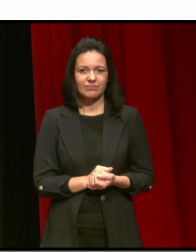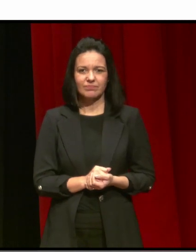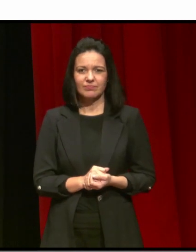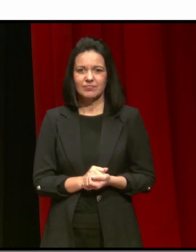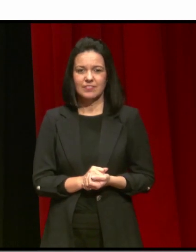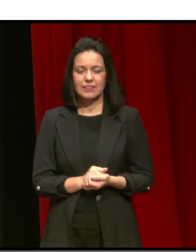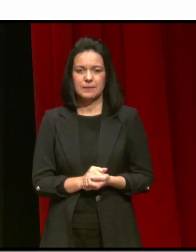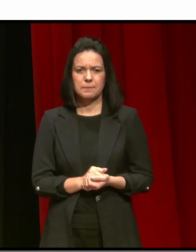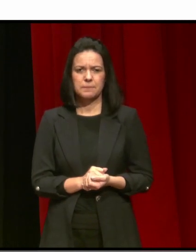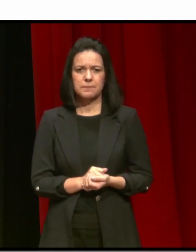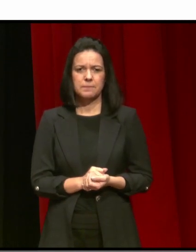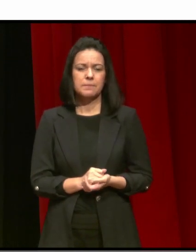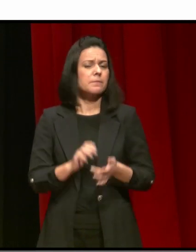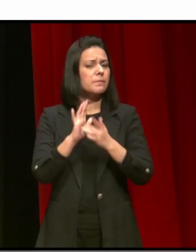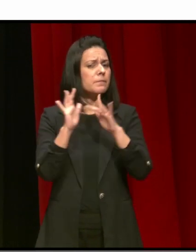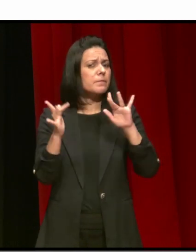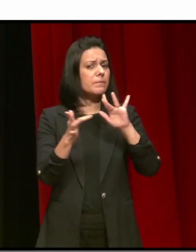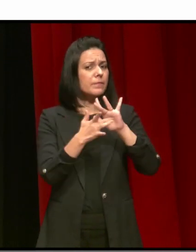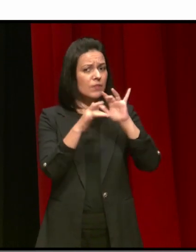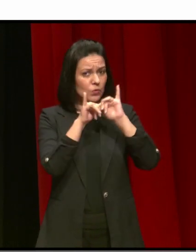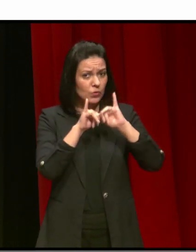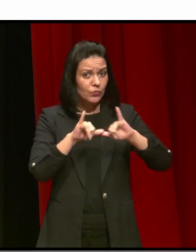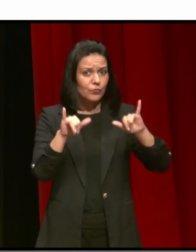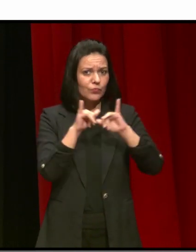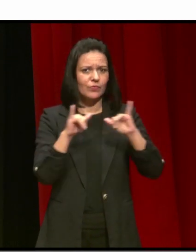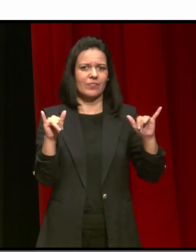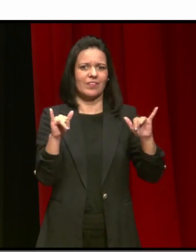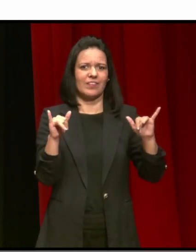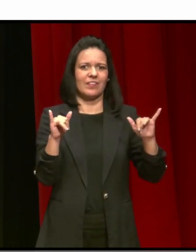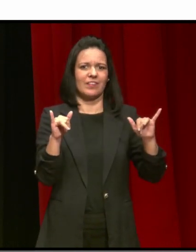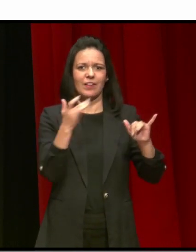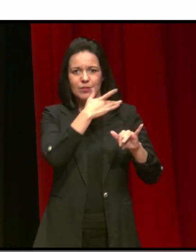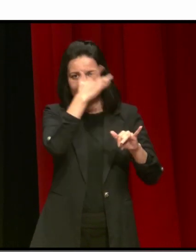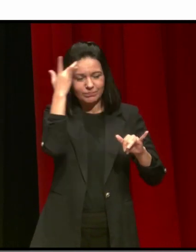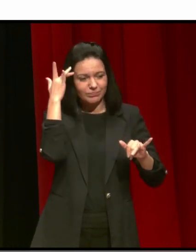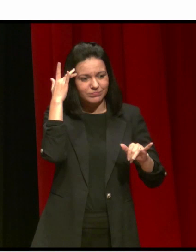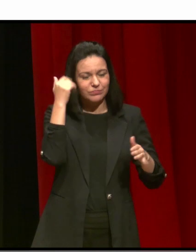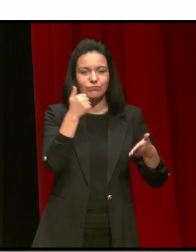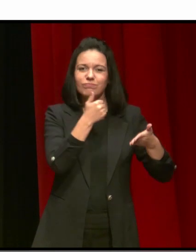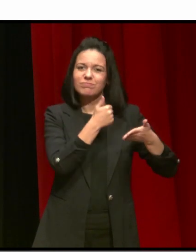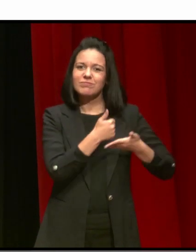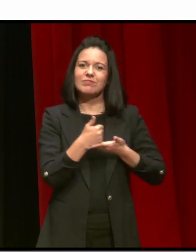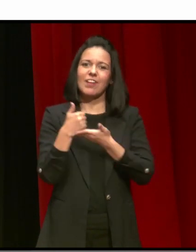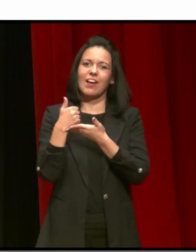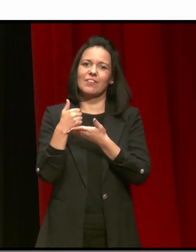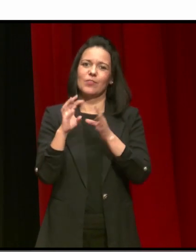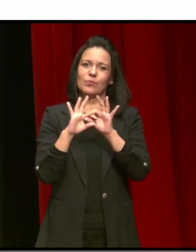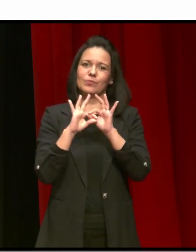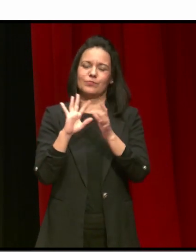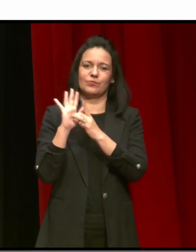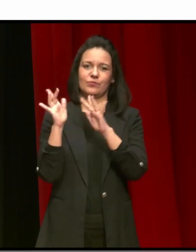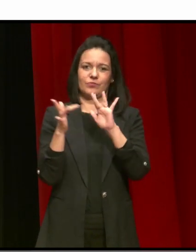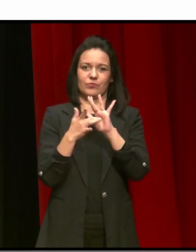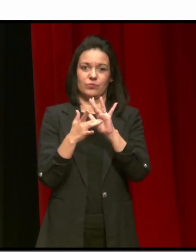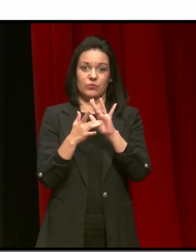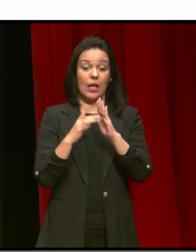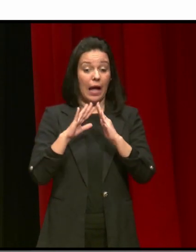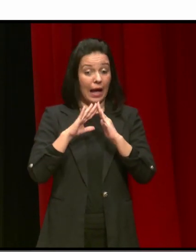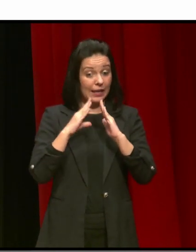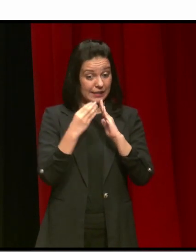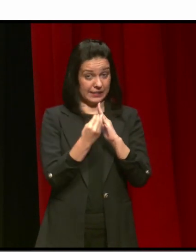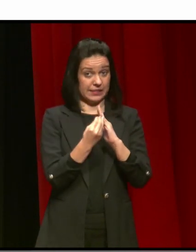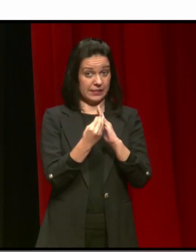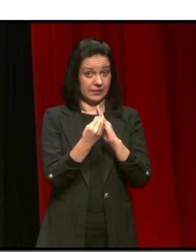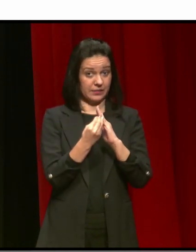Está dizendo o quê? As pessoas foram levadas a Jesus. O que, que a igreja pode fazer? A igreja pode levar os deficientes a Jesus. Aquilo